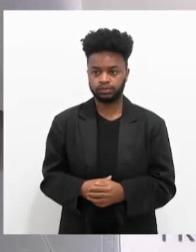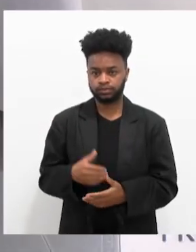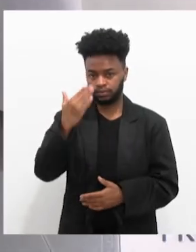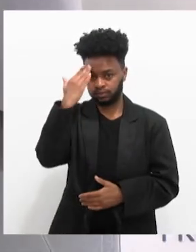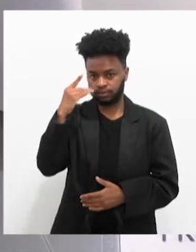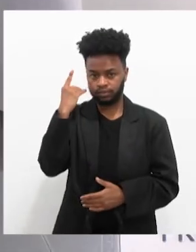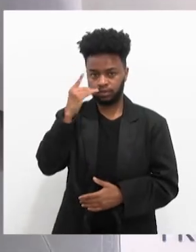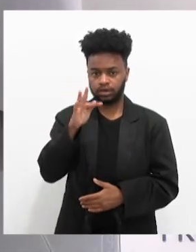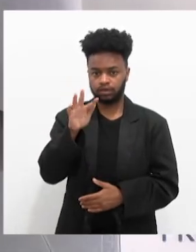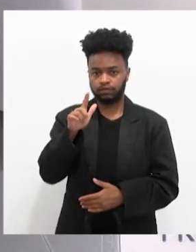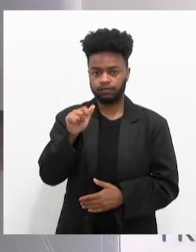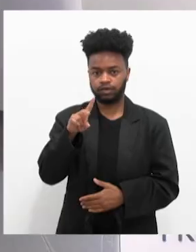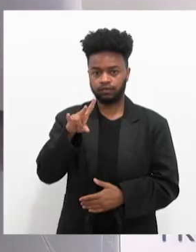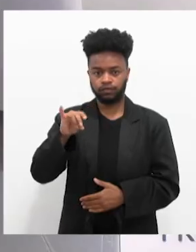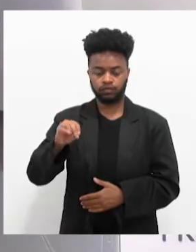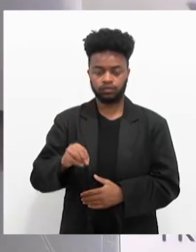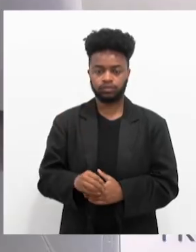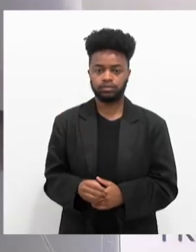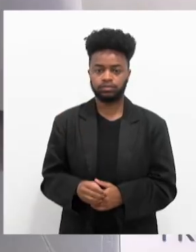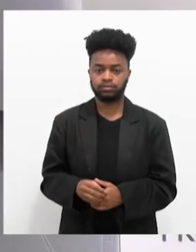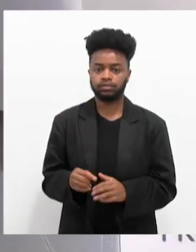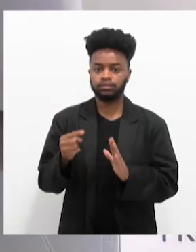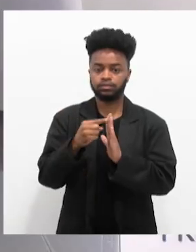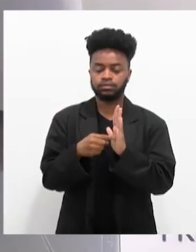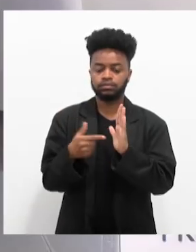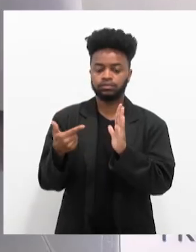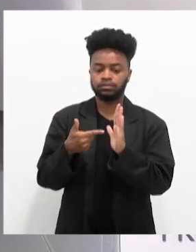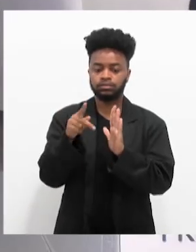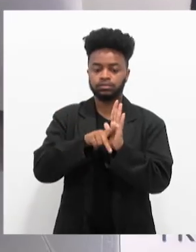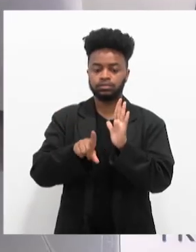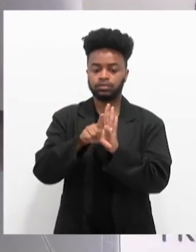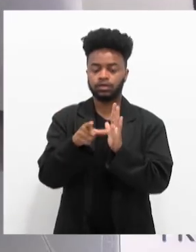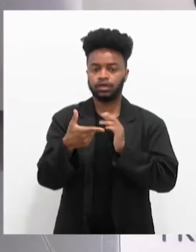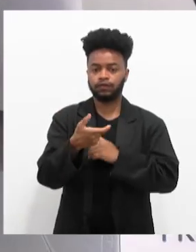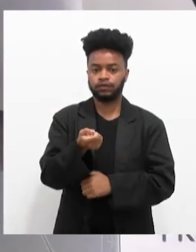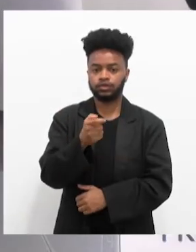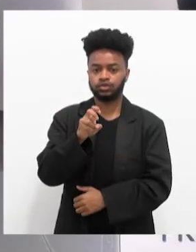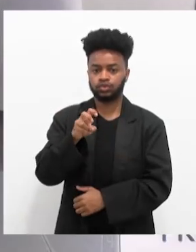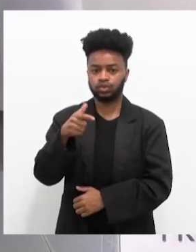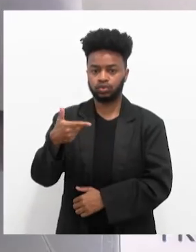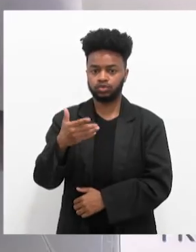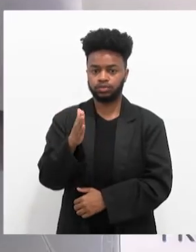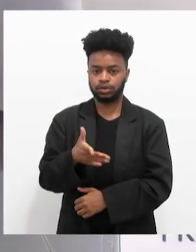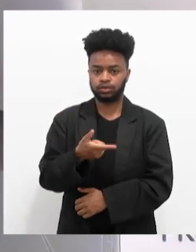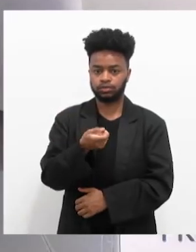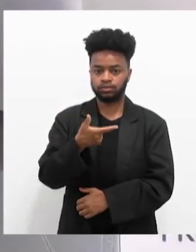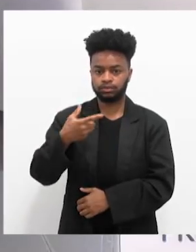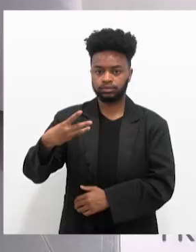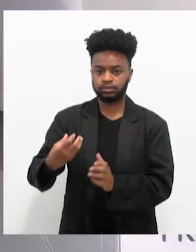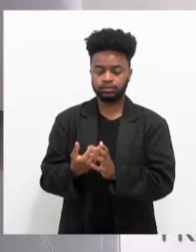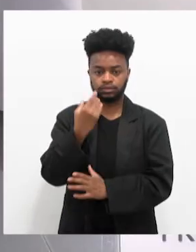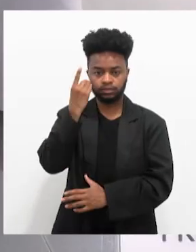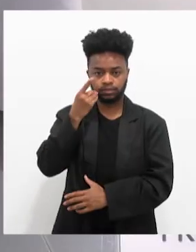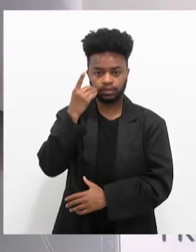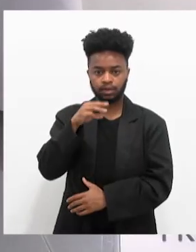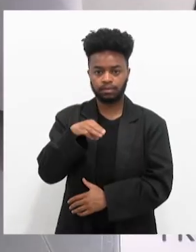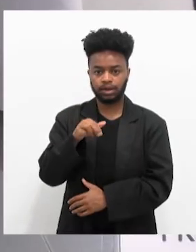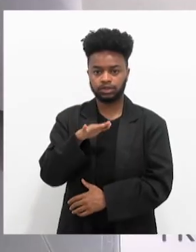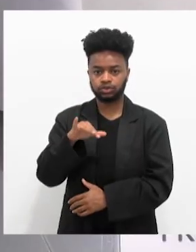deputado Serafini. Item 2 da pauta, projeto de lei 2052 de 23, de autoria do deputado Márcio Canela, que altera a